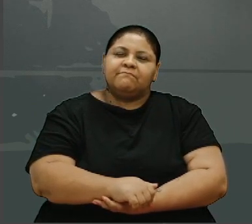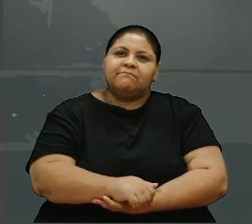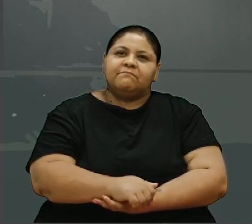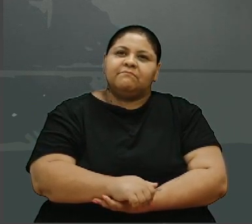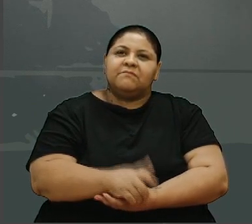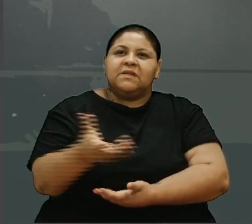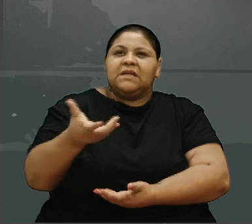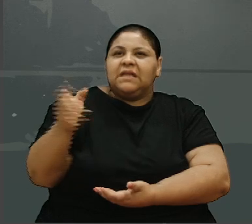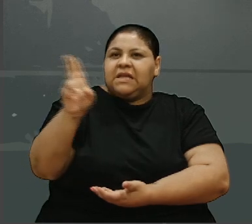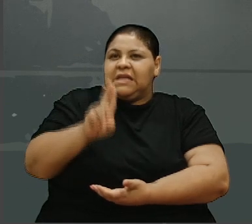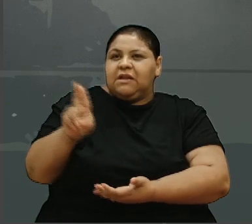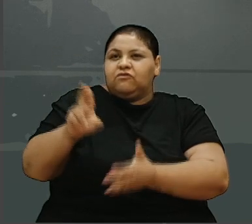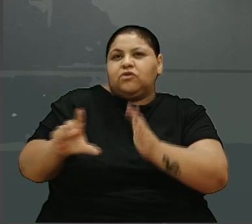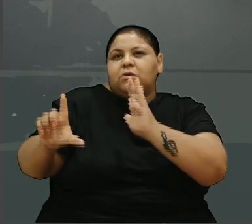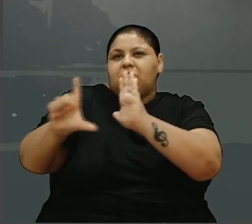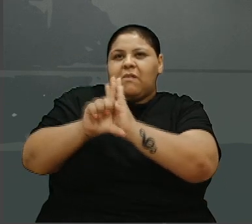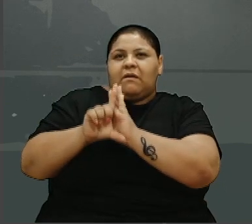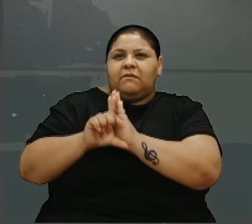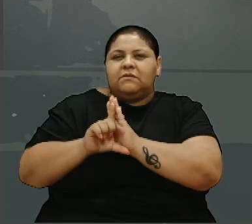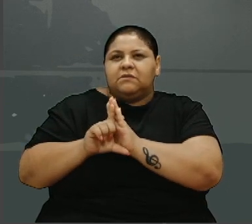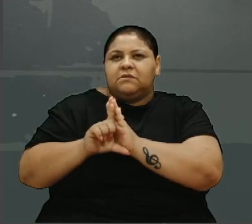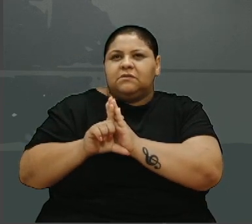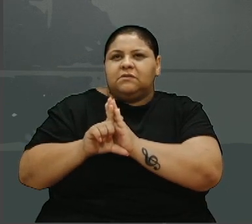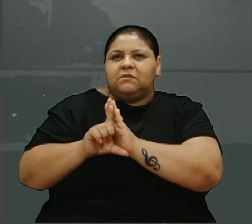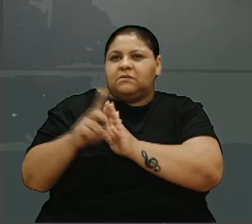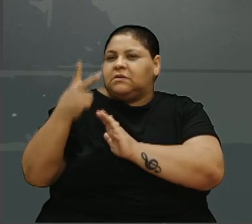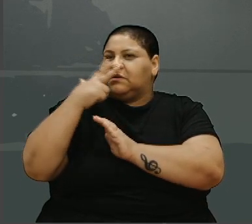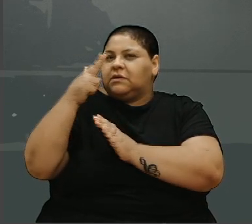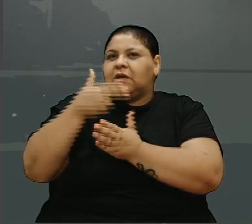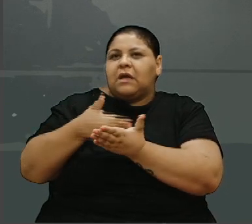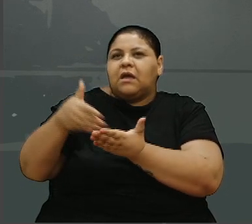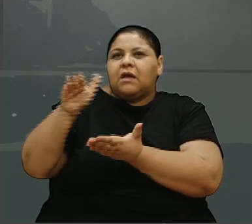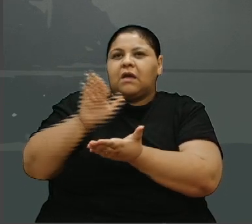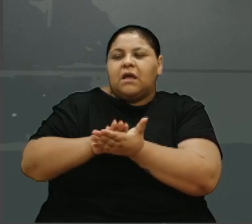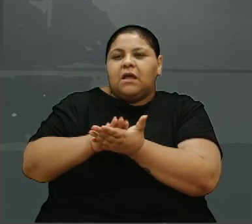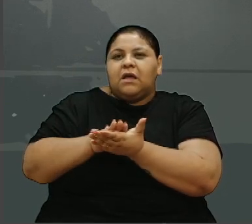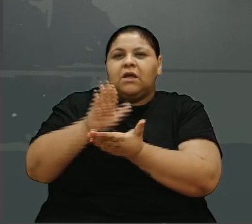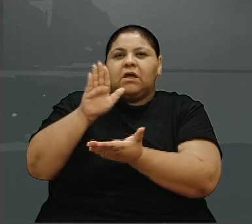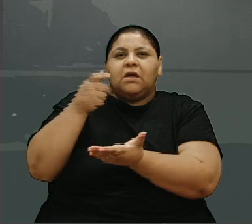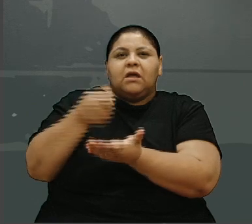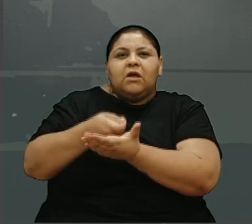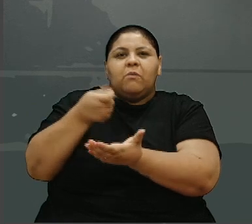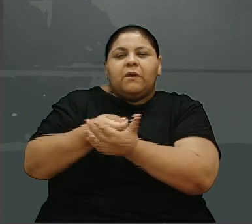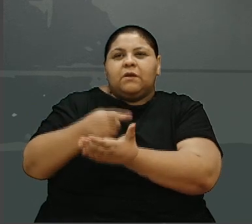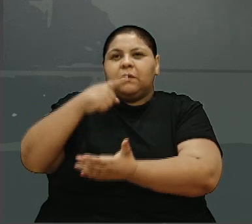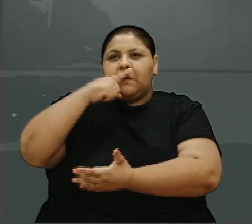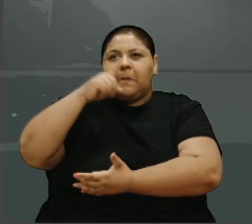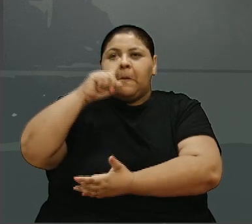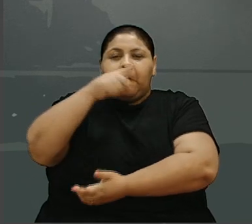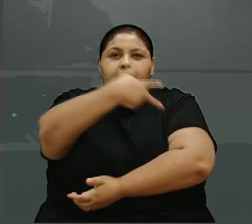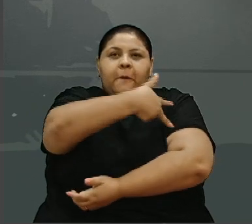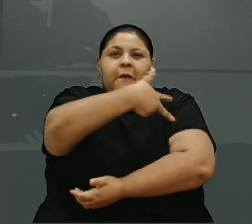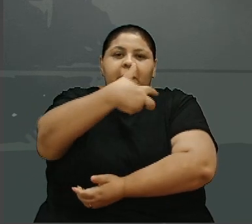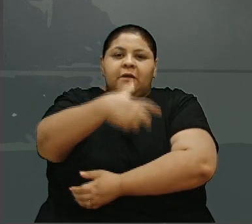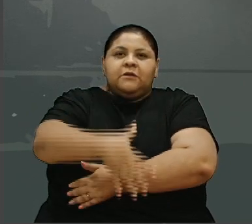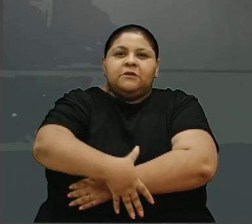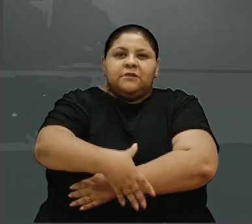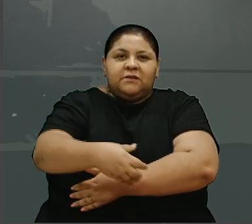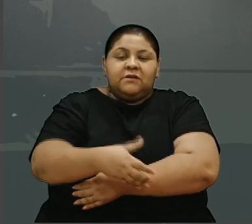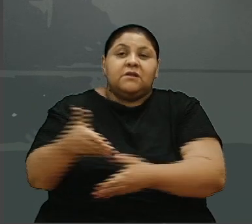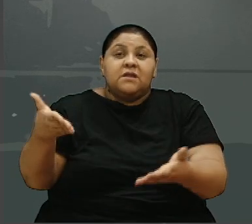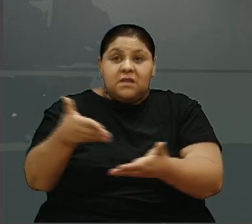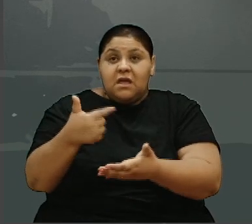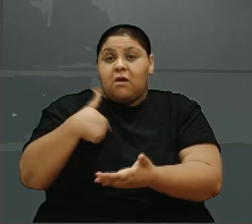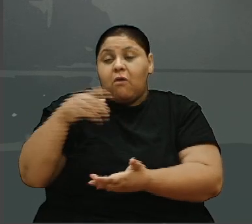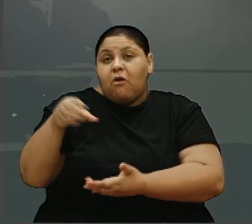aplicando, querendo usar da lei, que é a mesma multa que a obrigatoriedade dos pais vacinarem seus filhos, e eu já